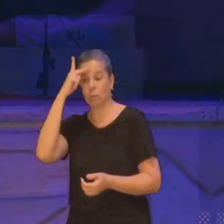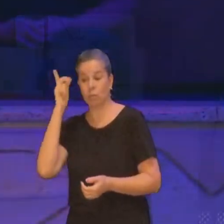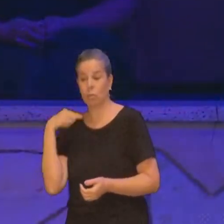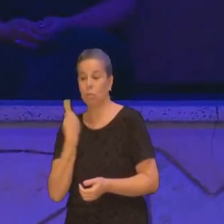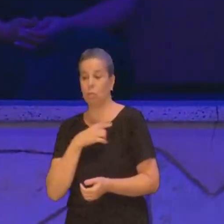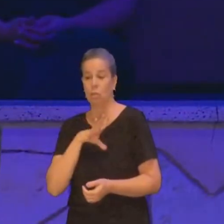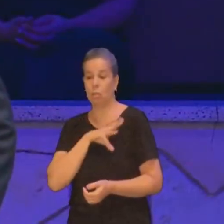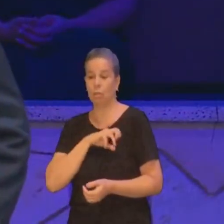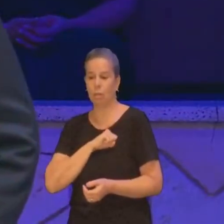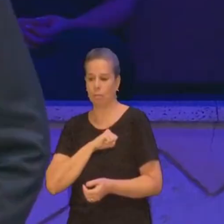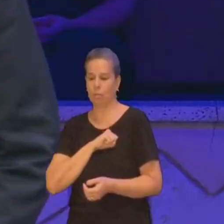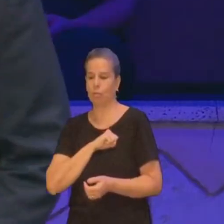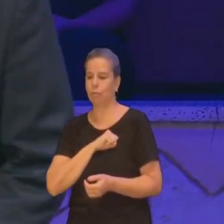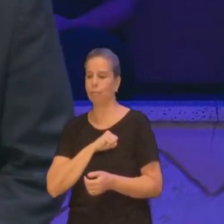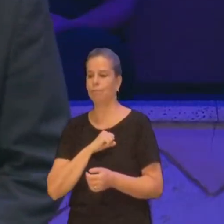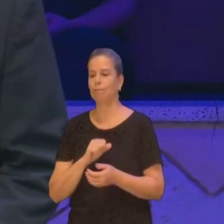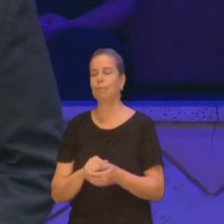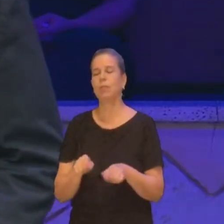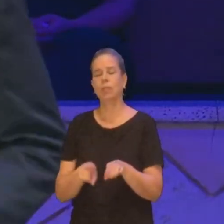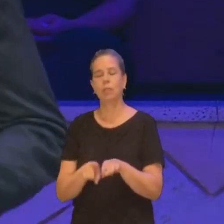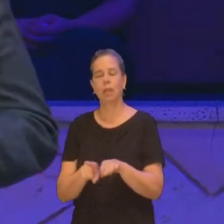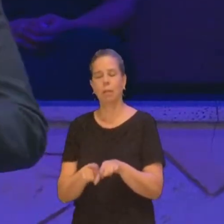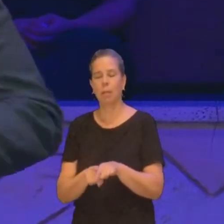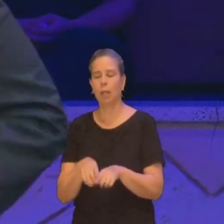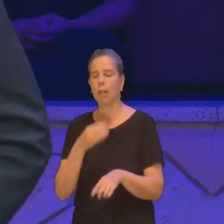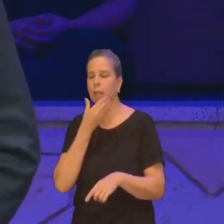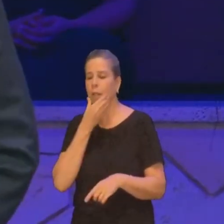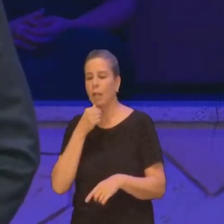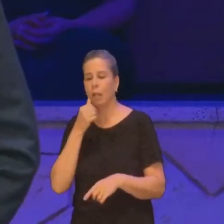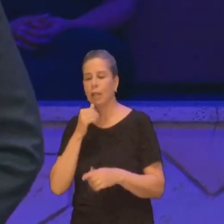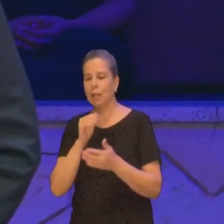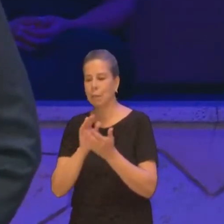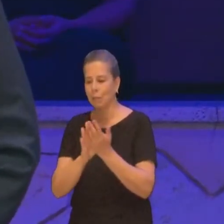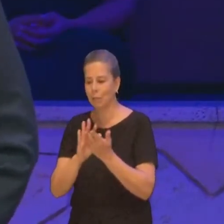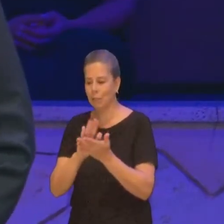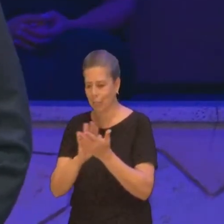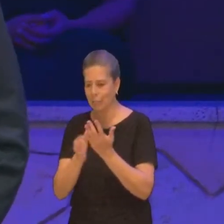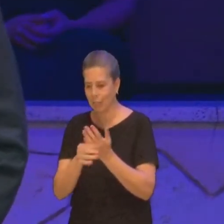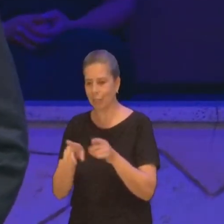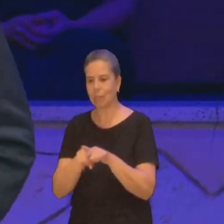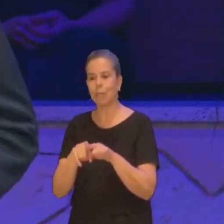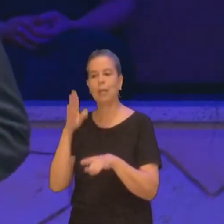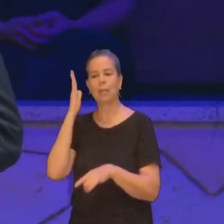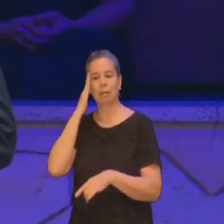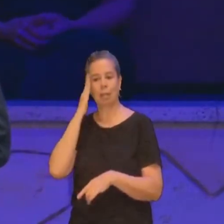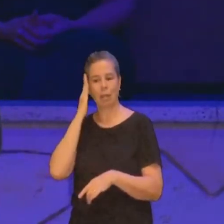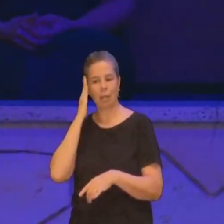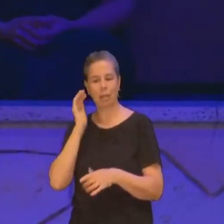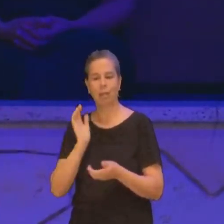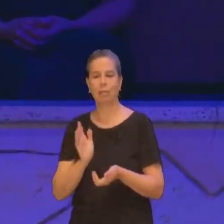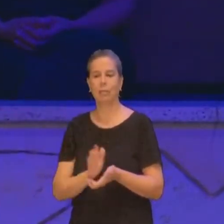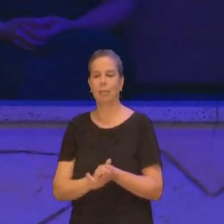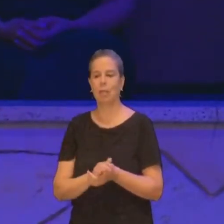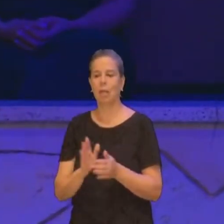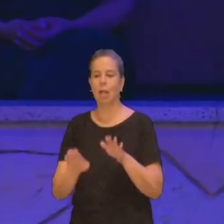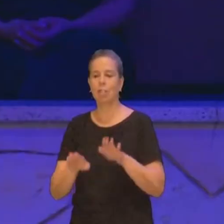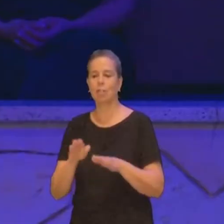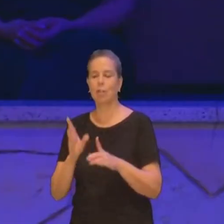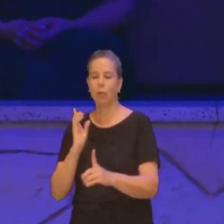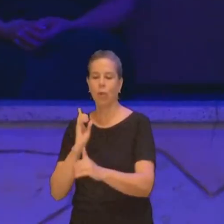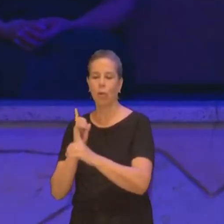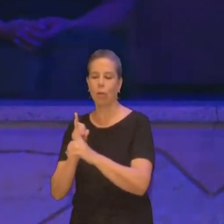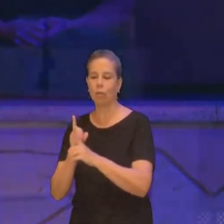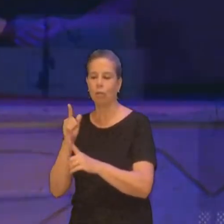amamos. Quantas vezes também os irmãos casados aqui vão entender Quantas vezes, às vezes no encontro, você vai